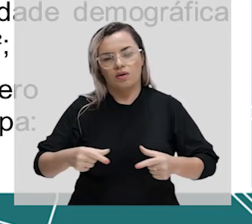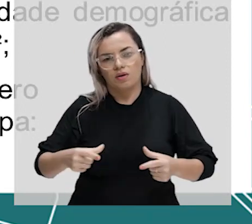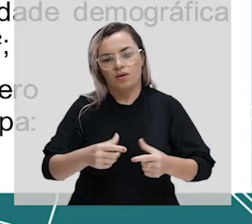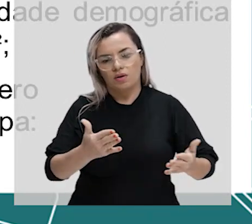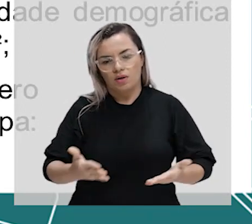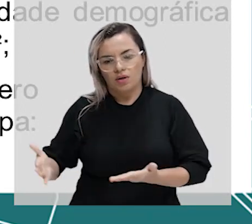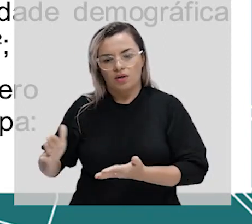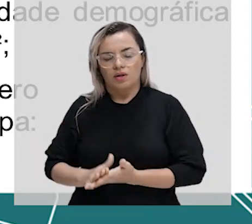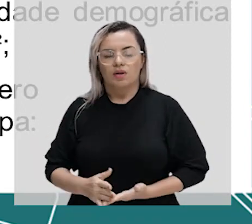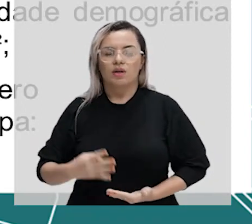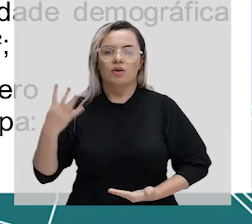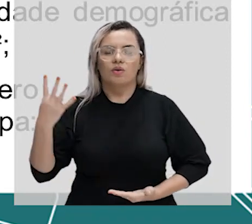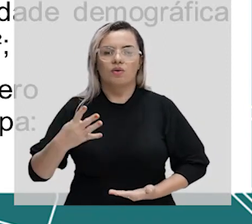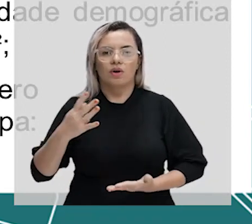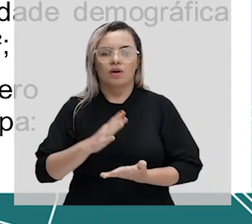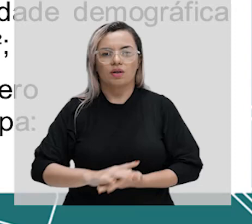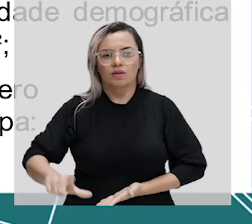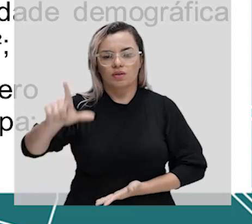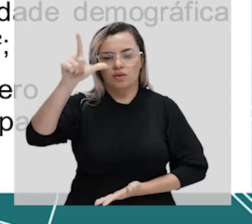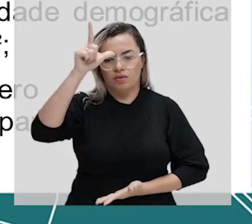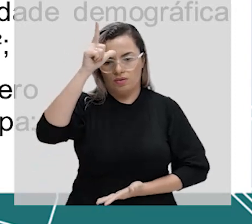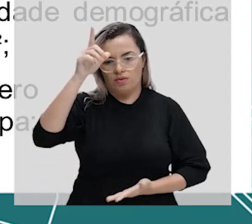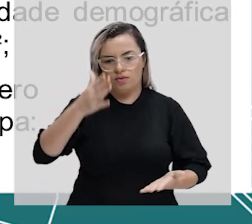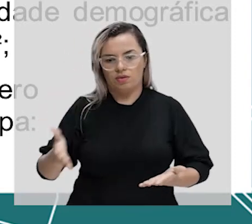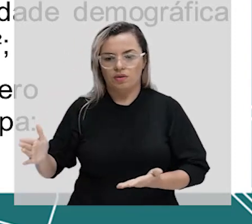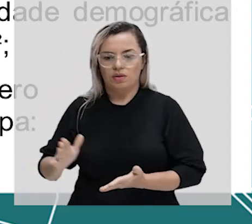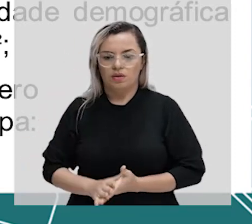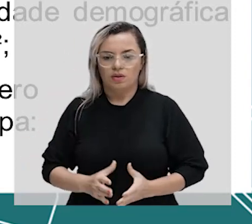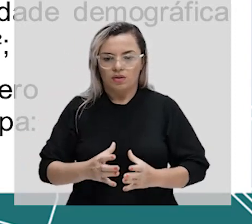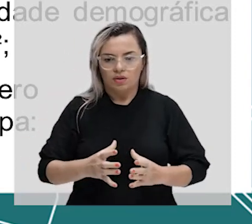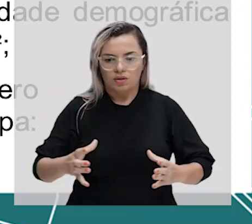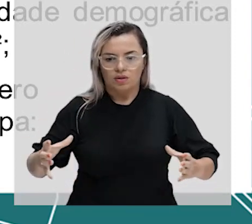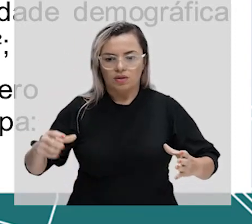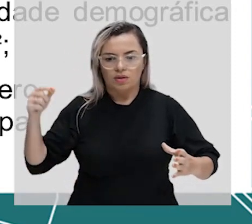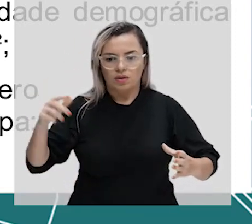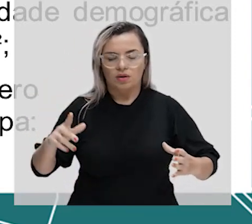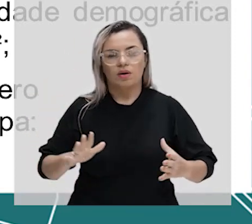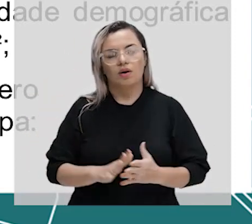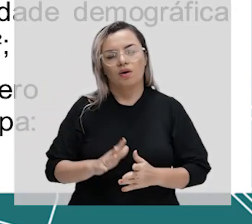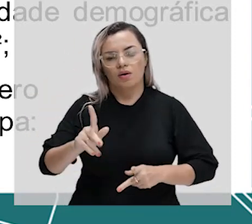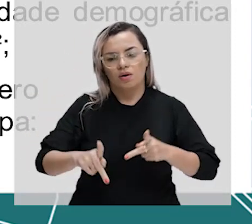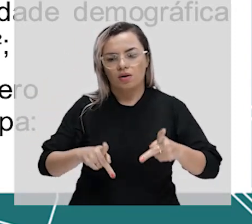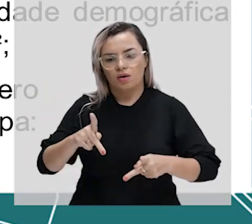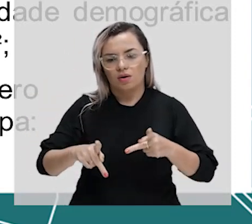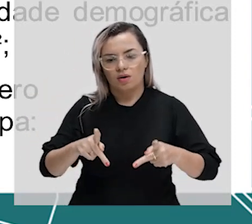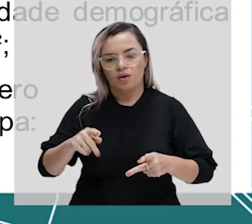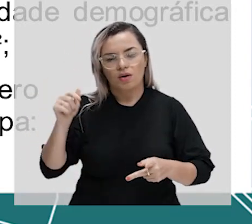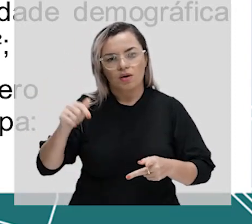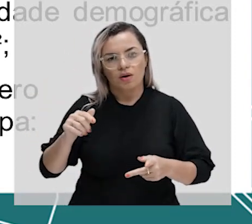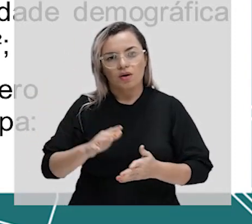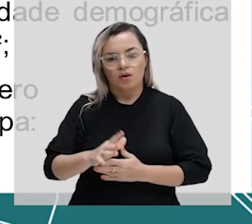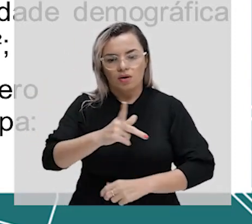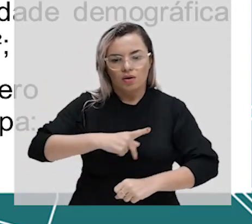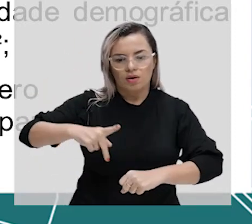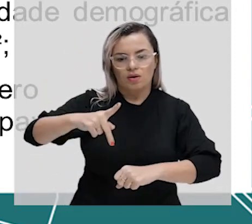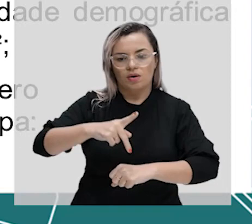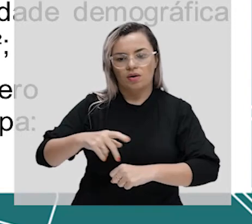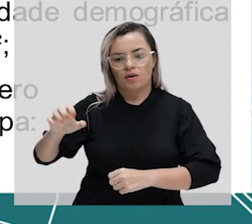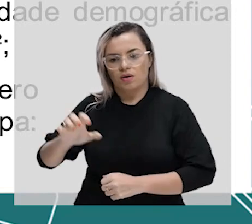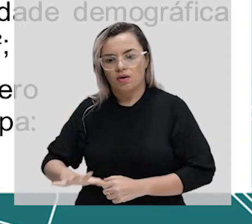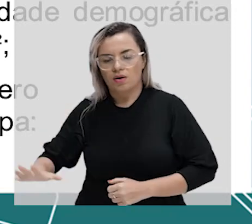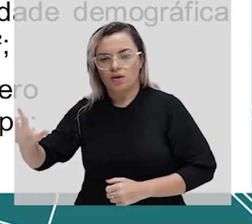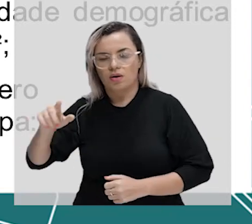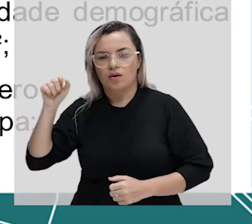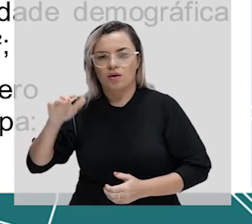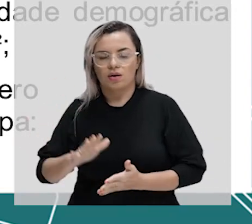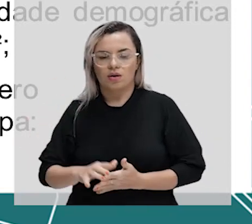a Alemanha, galera, tá? Possui a maior população de país apenas europeu. Como assim, Marcos? Porque a Rússia, galera, tá? É um país